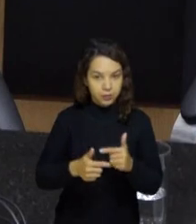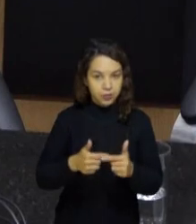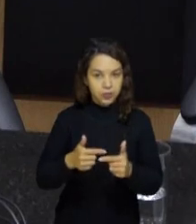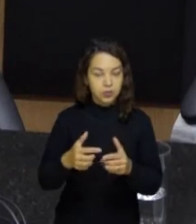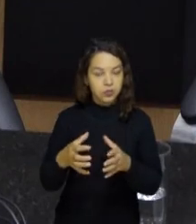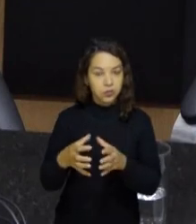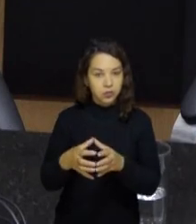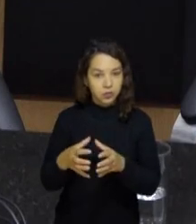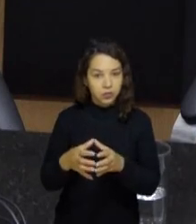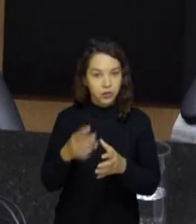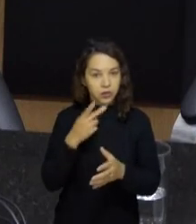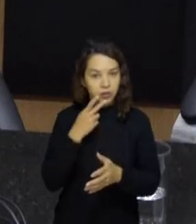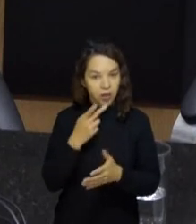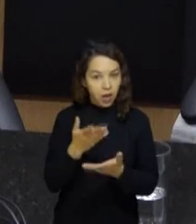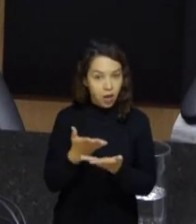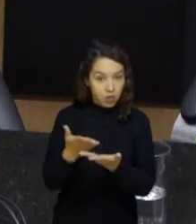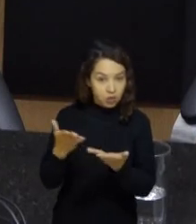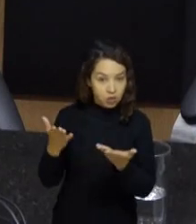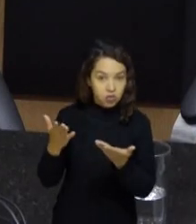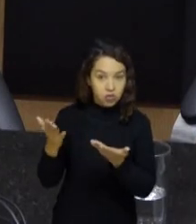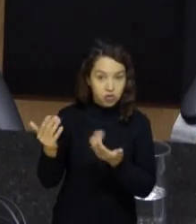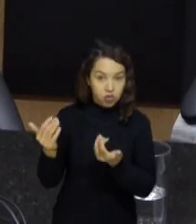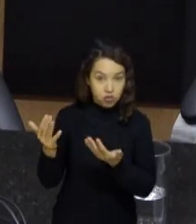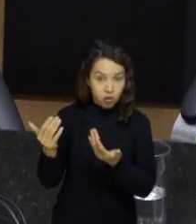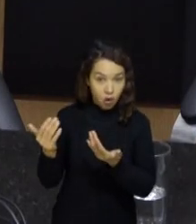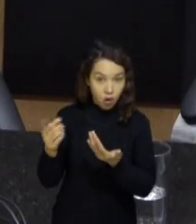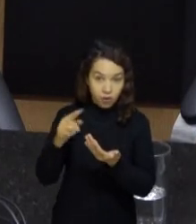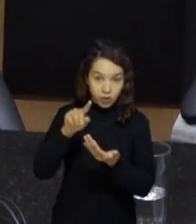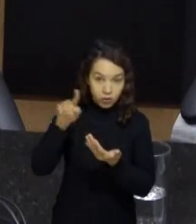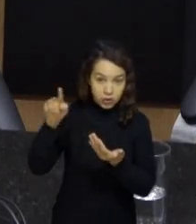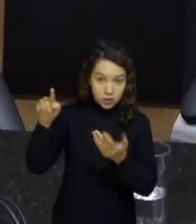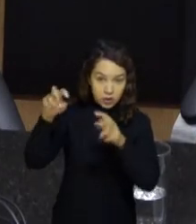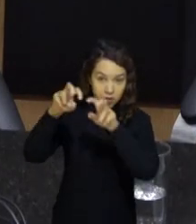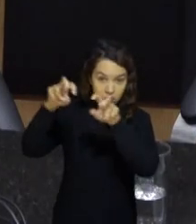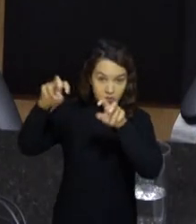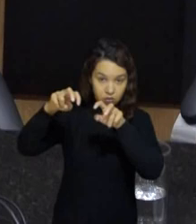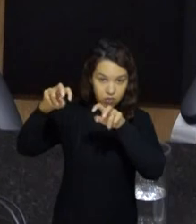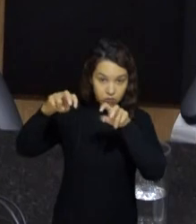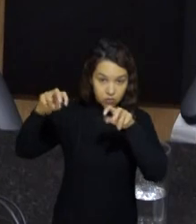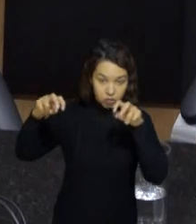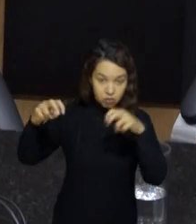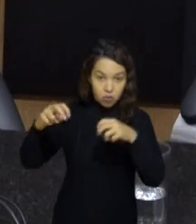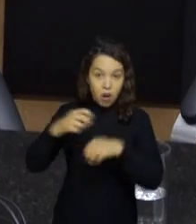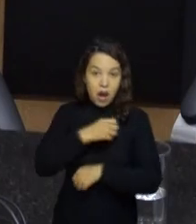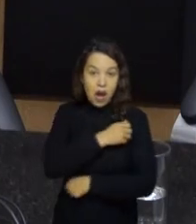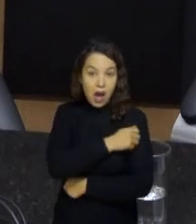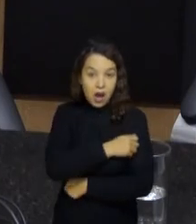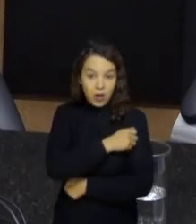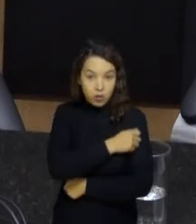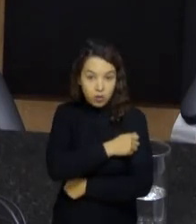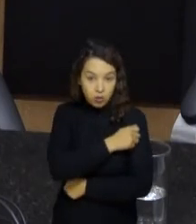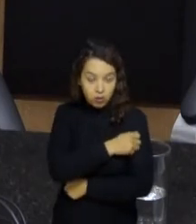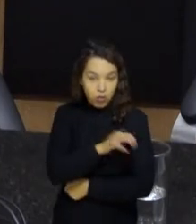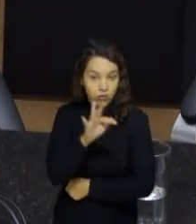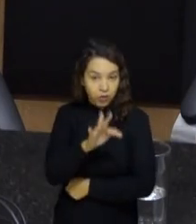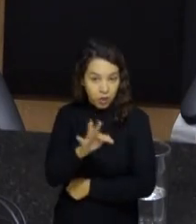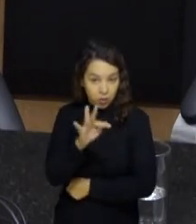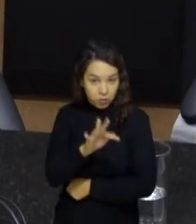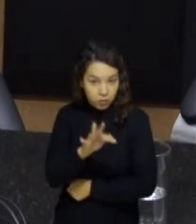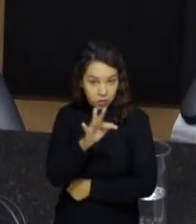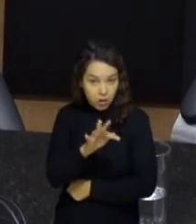a estes jovens que estão aqui, que fazem jornalismo hoje, né, que estudam na FURB, dizer da